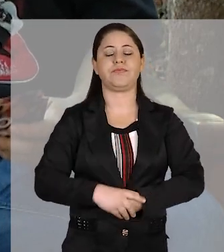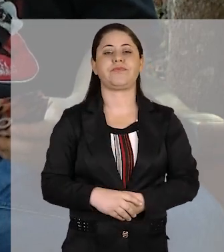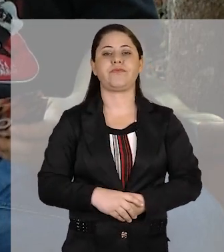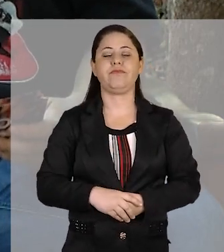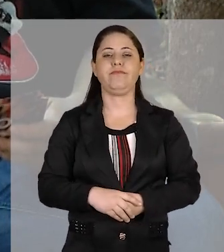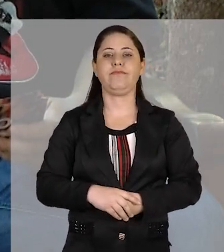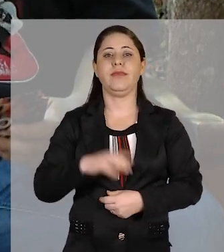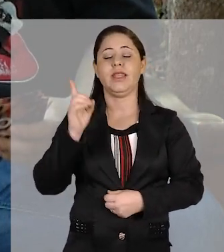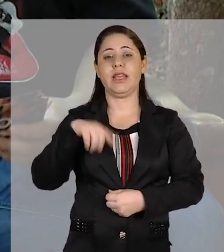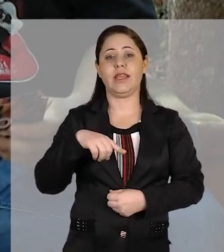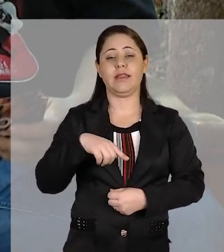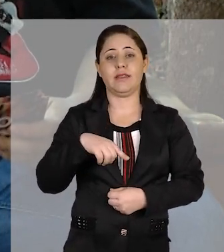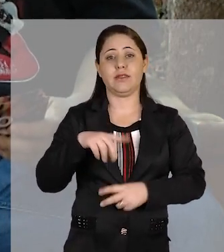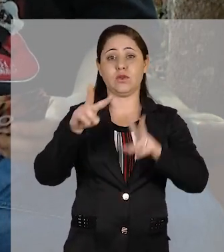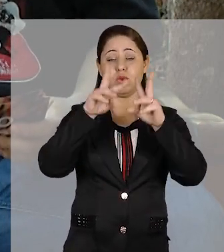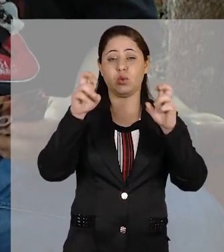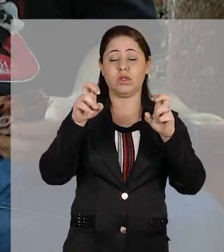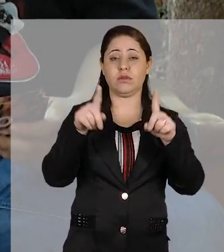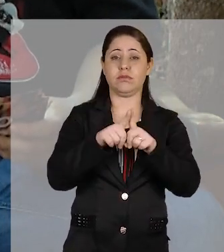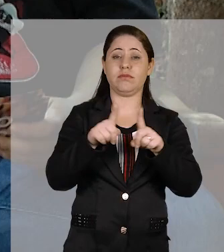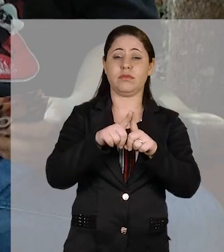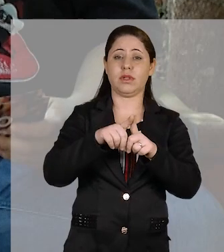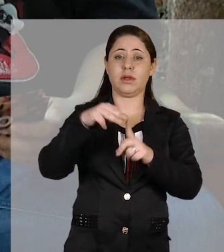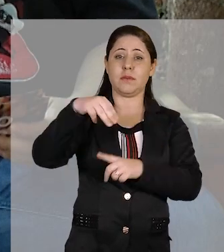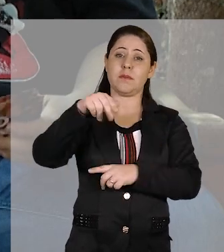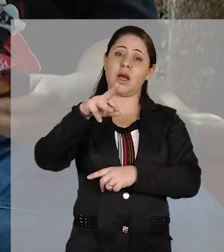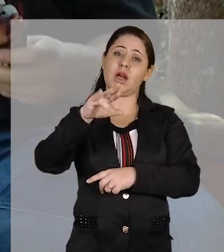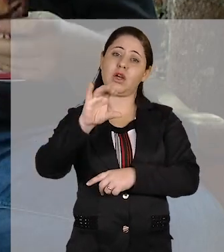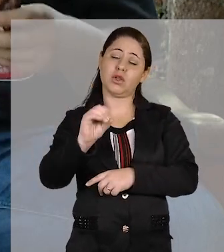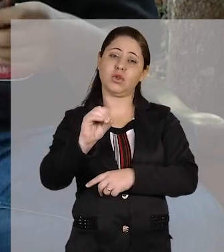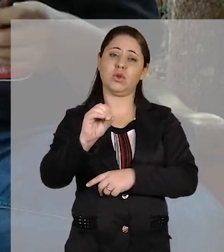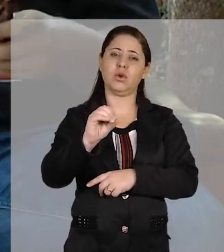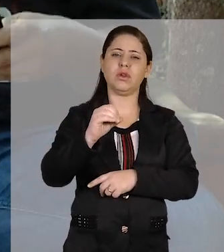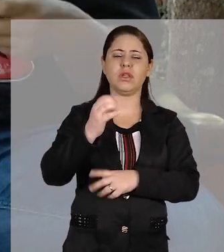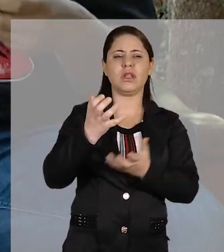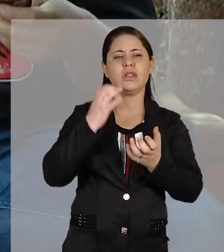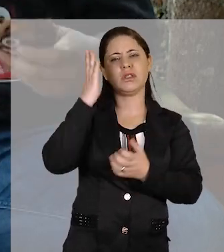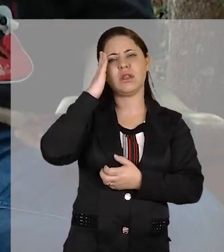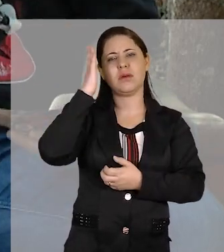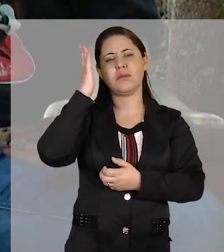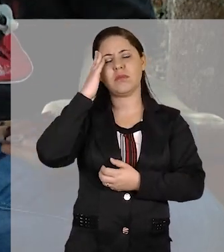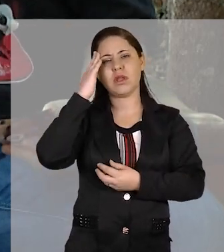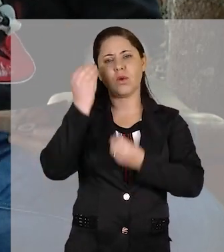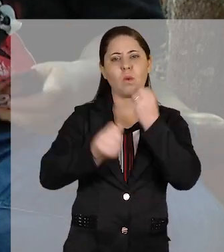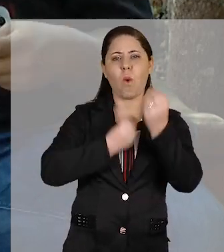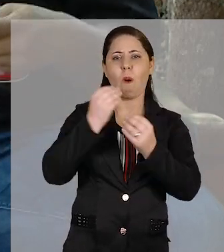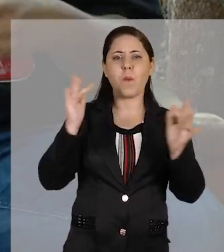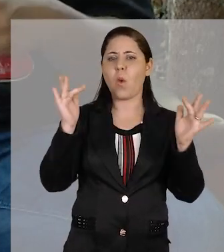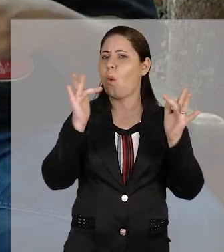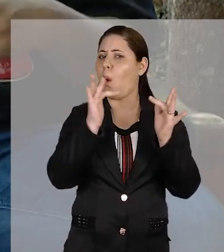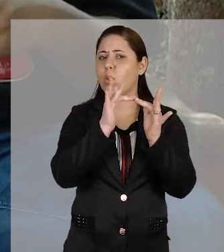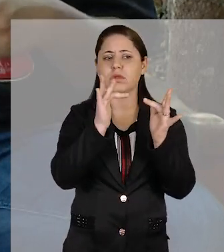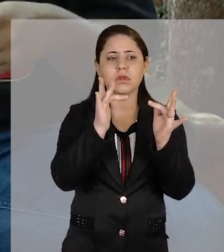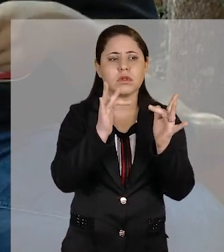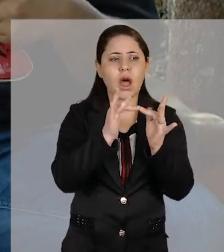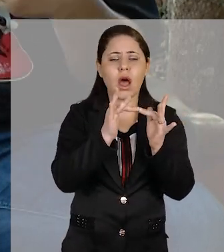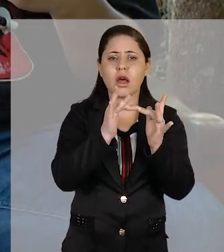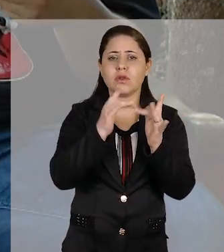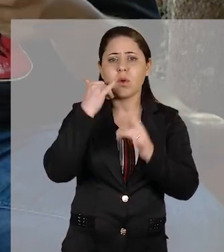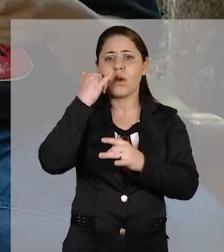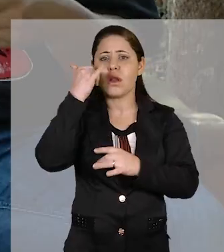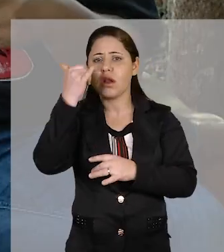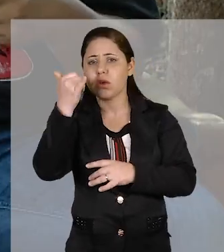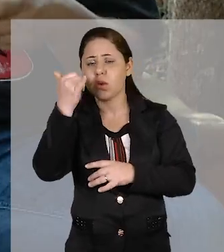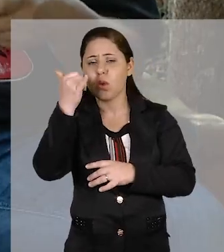e justamente sobre essa questão do Mário Volpi, né, que eu vou conversar com você agora, queria saber como é que foi esse contato, você chegou a